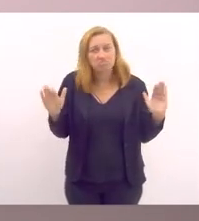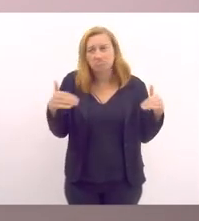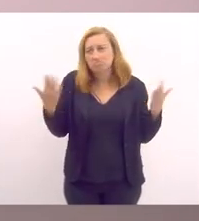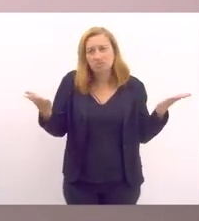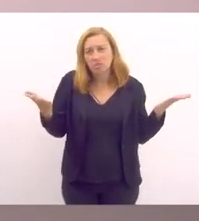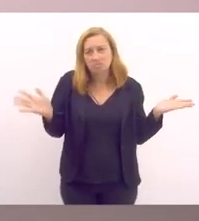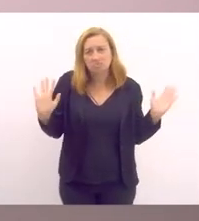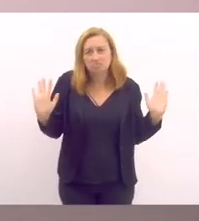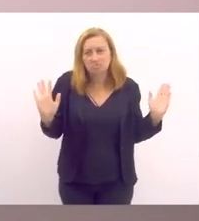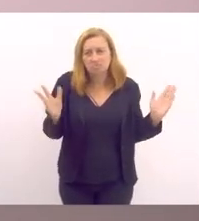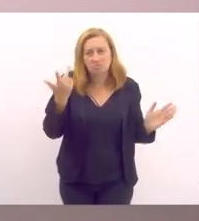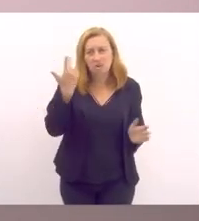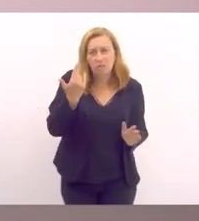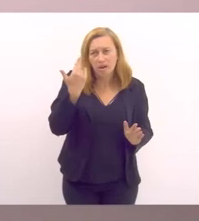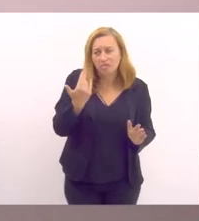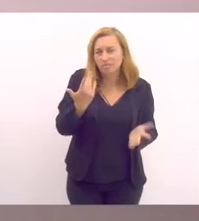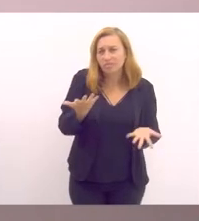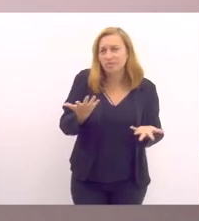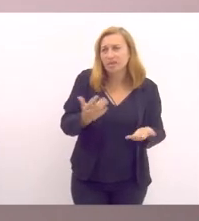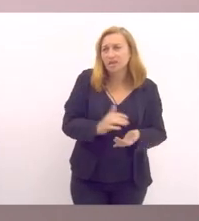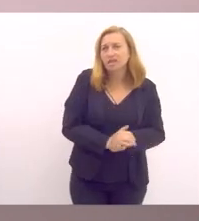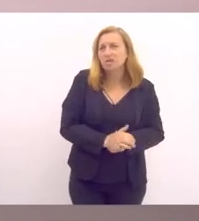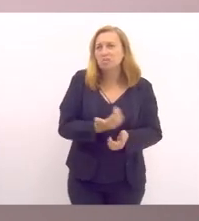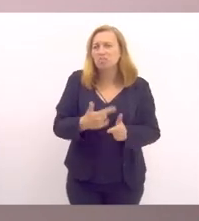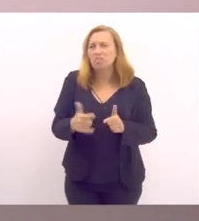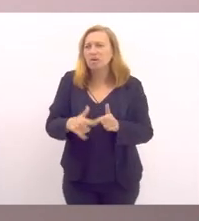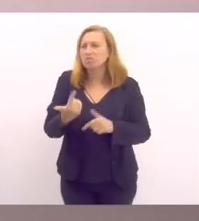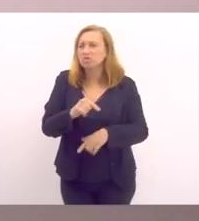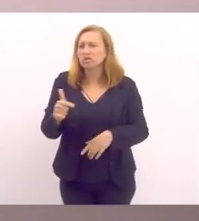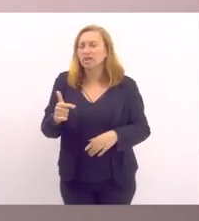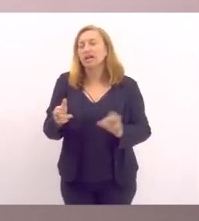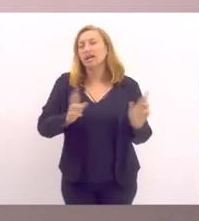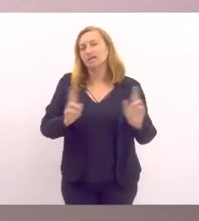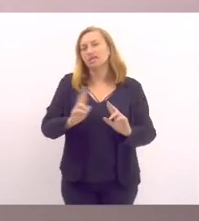gente, não acho que não tem nenhum problema em relação a isso.